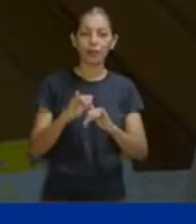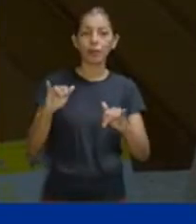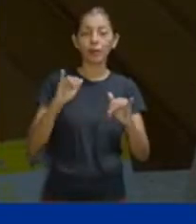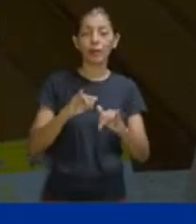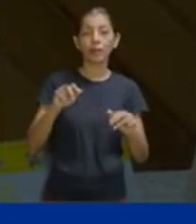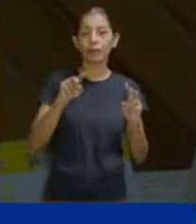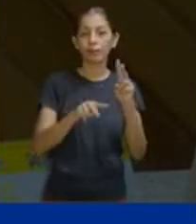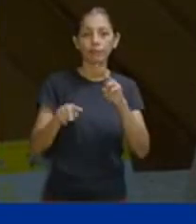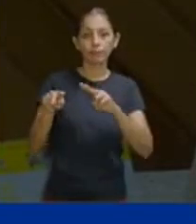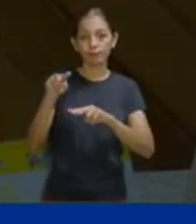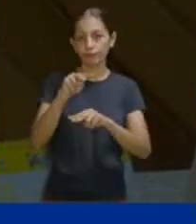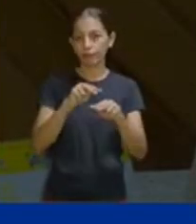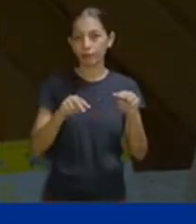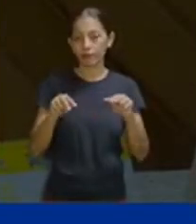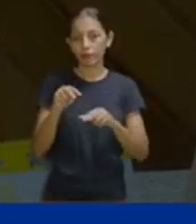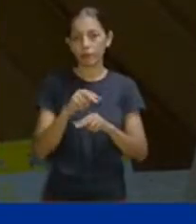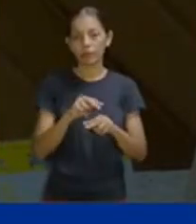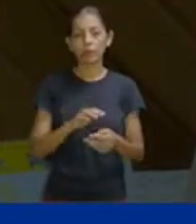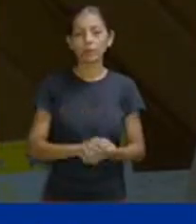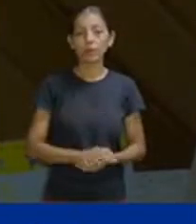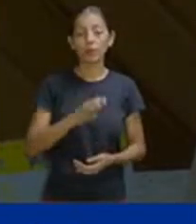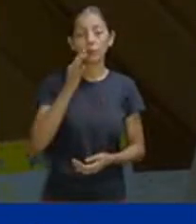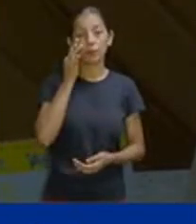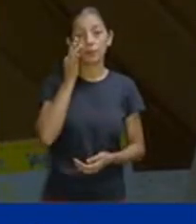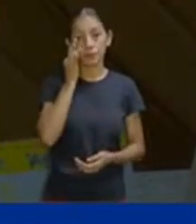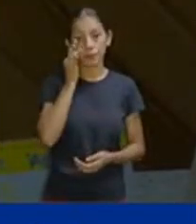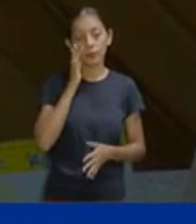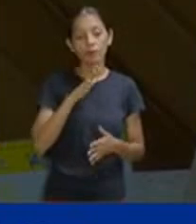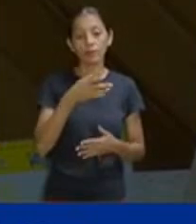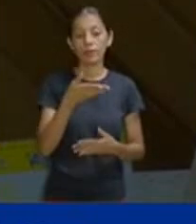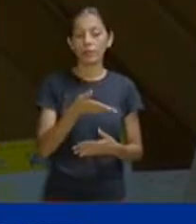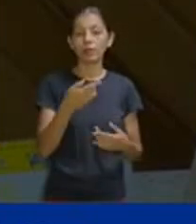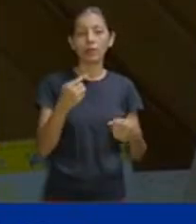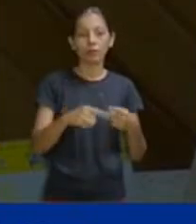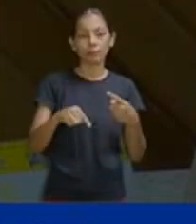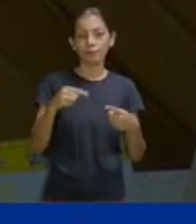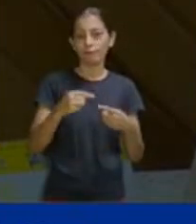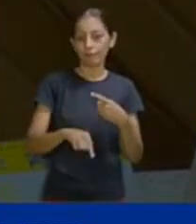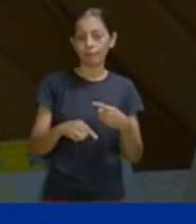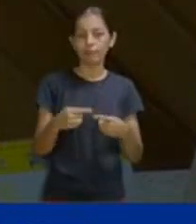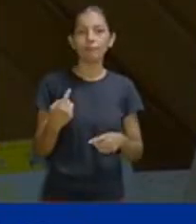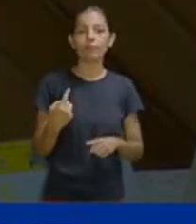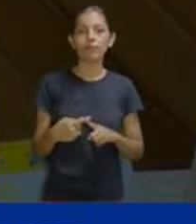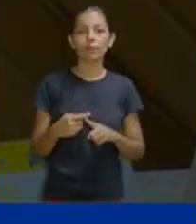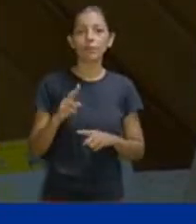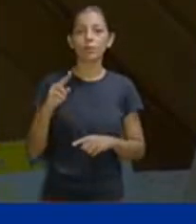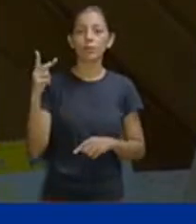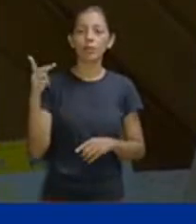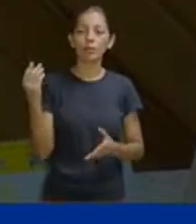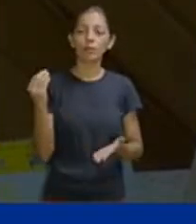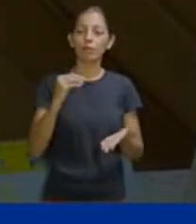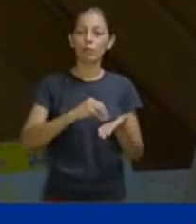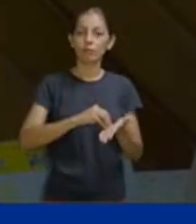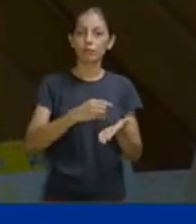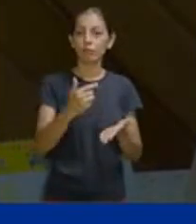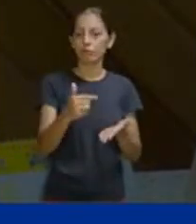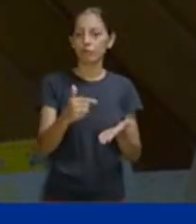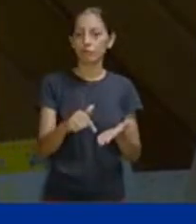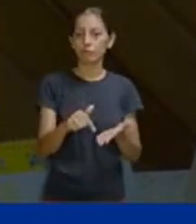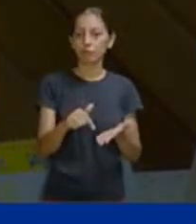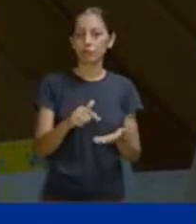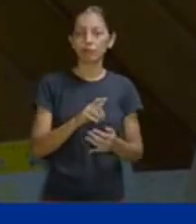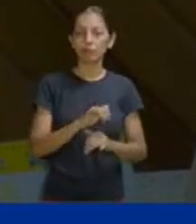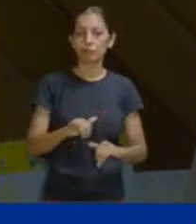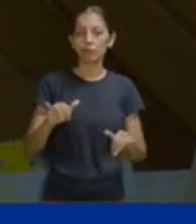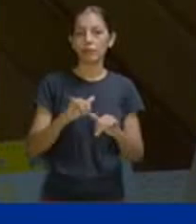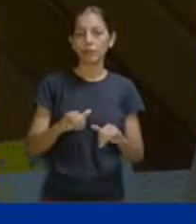visual quando esta é presente, o que não é o caso, pois não há o nome do candidato para divulgação e tampouco